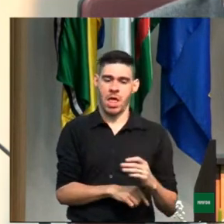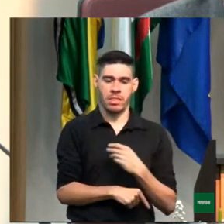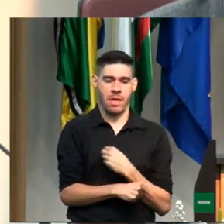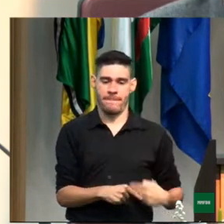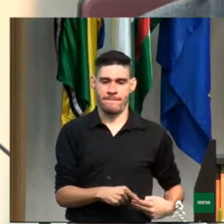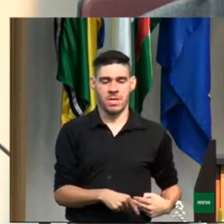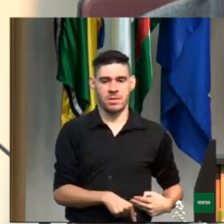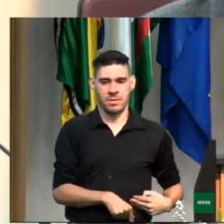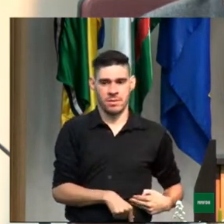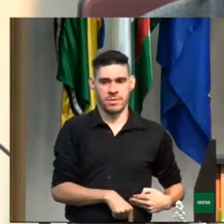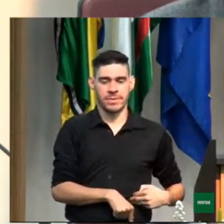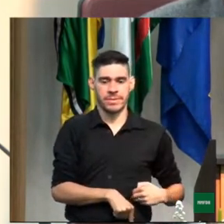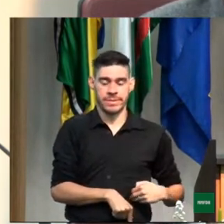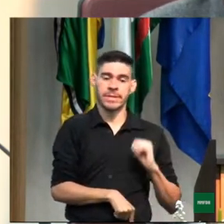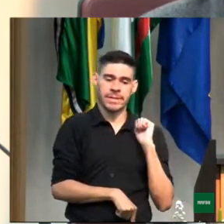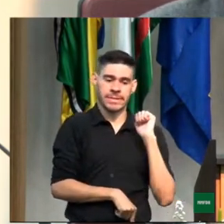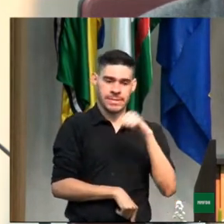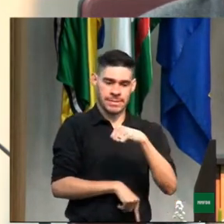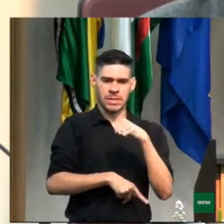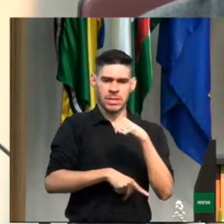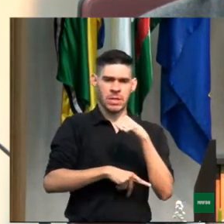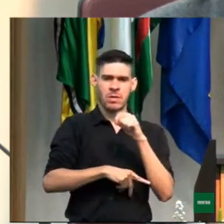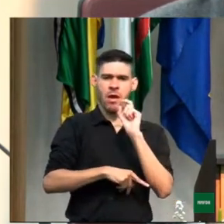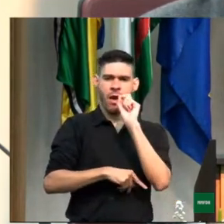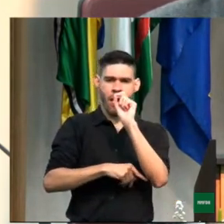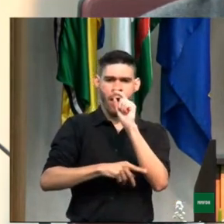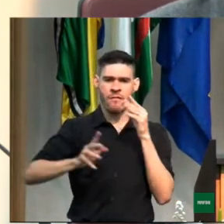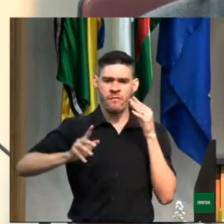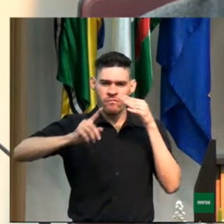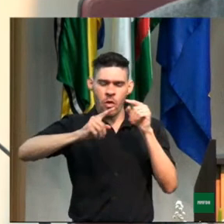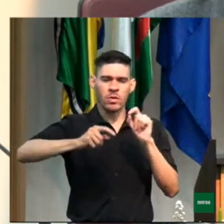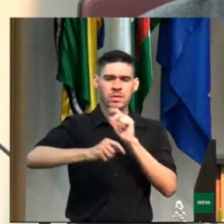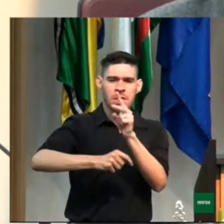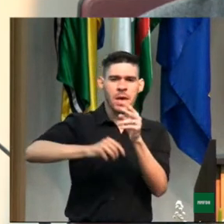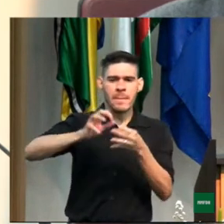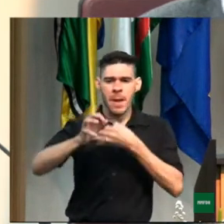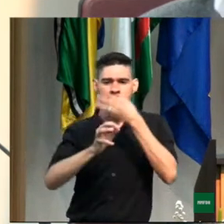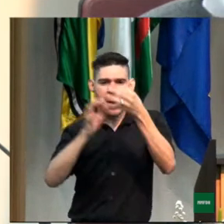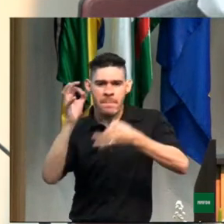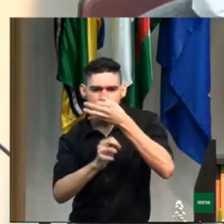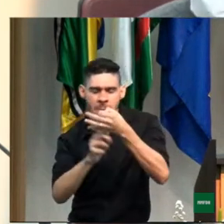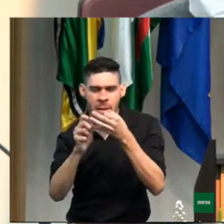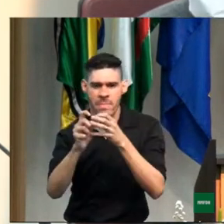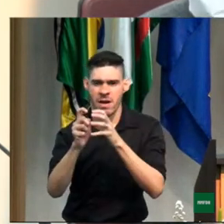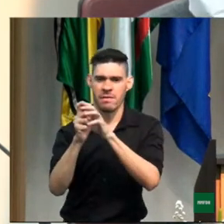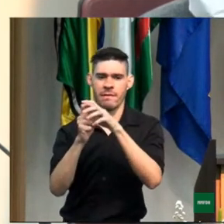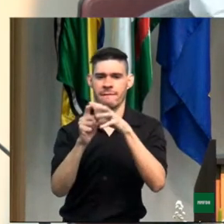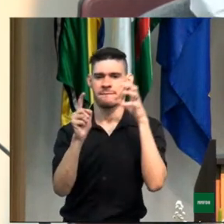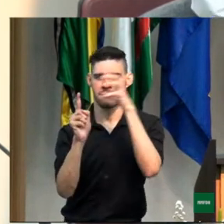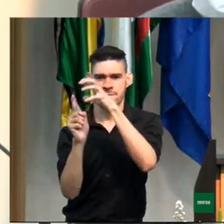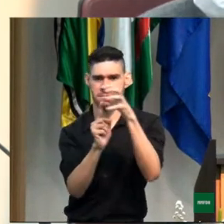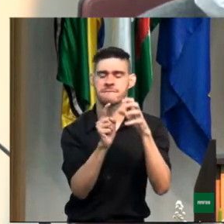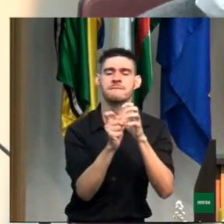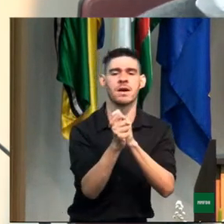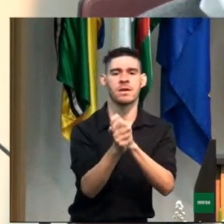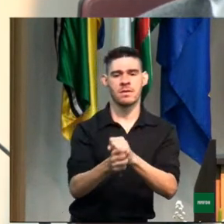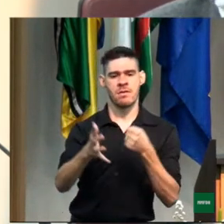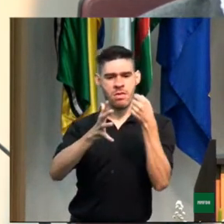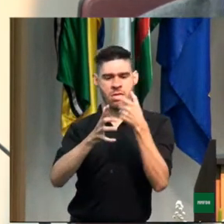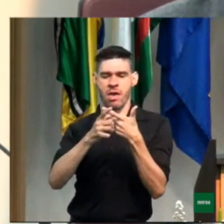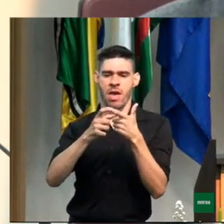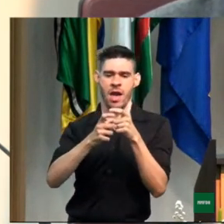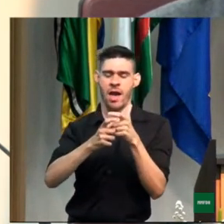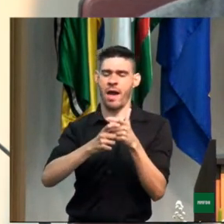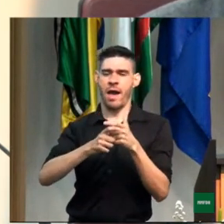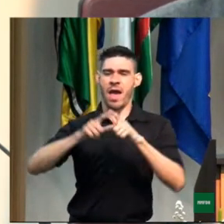é alvo o tempo todo de crítica, de ataque, é espancada pela grande mídia.